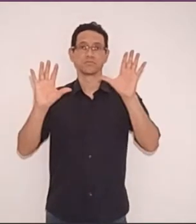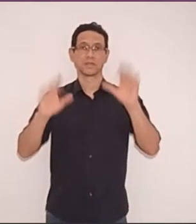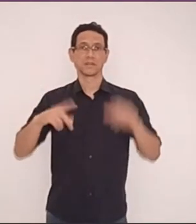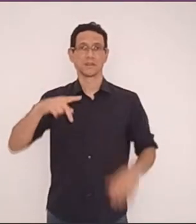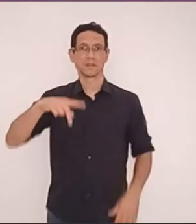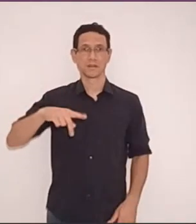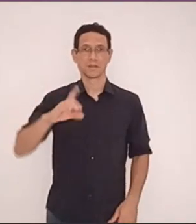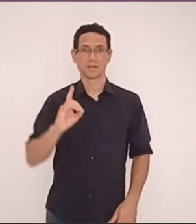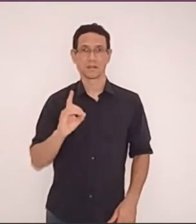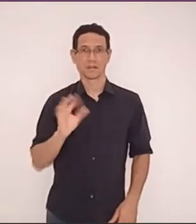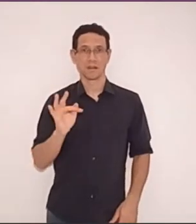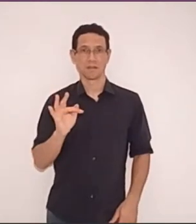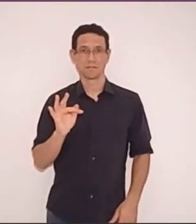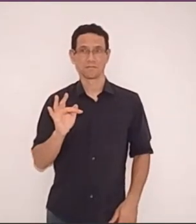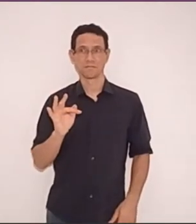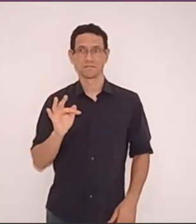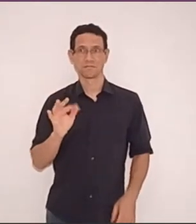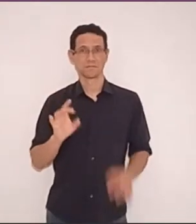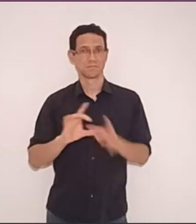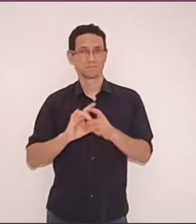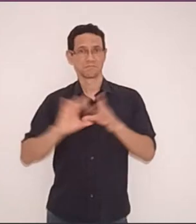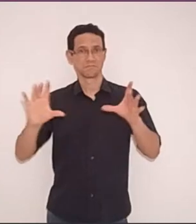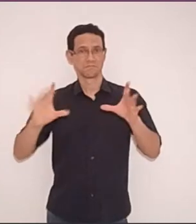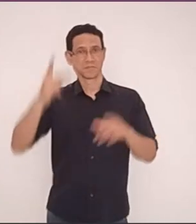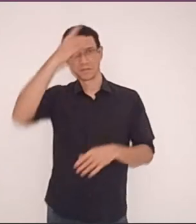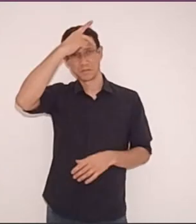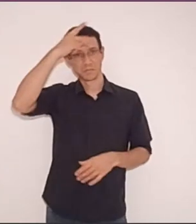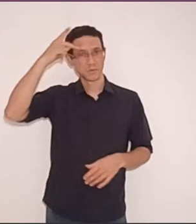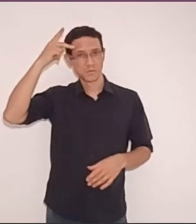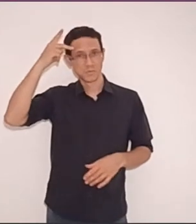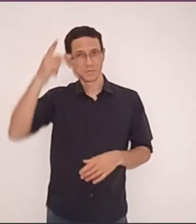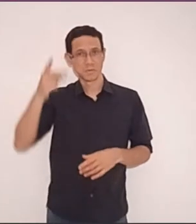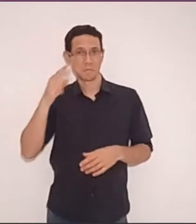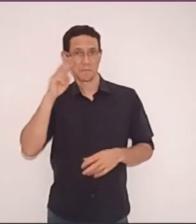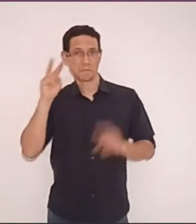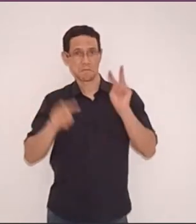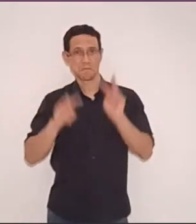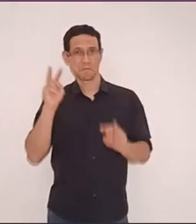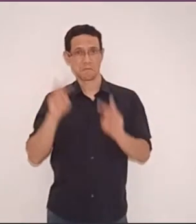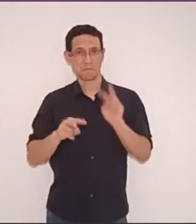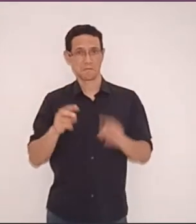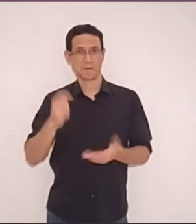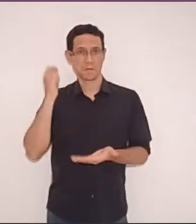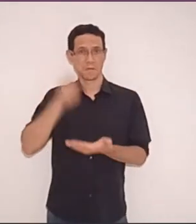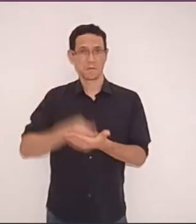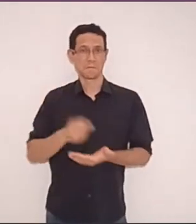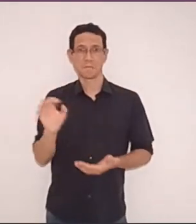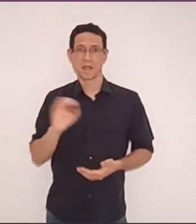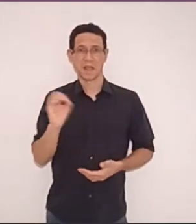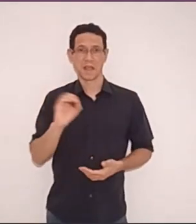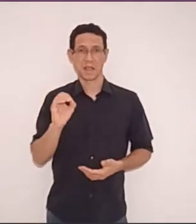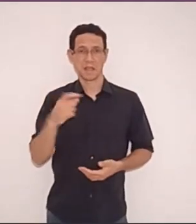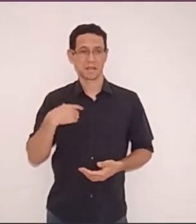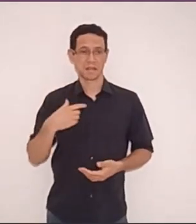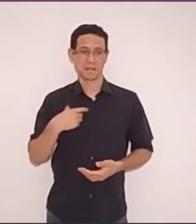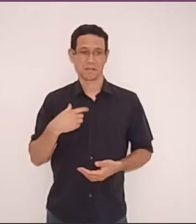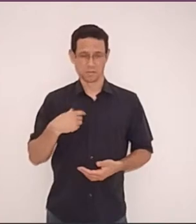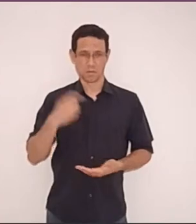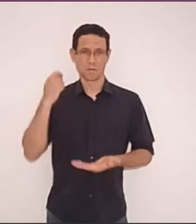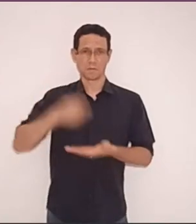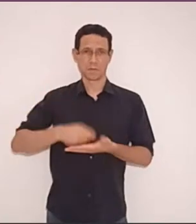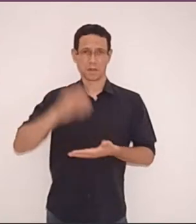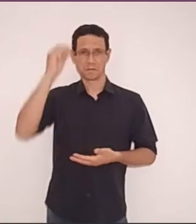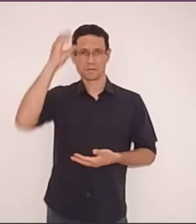para todas as pessoas que quiserem acessar e a sentar sem pagar porque eu não paguei para ver sem